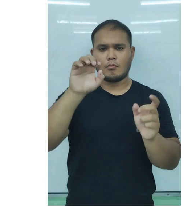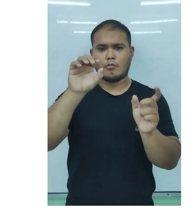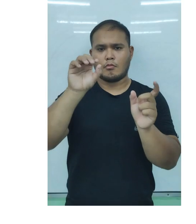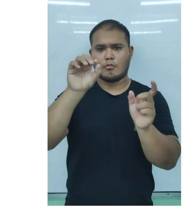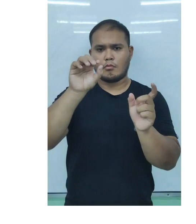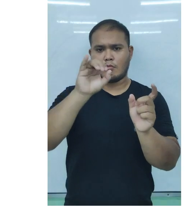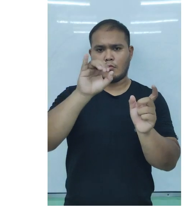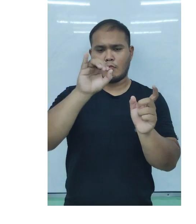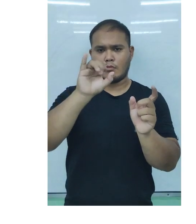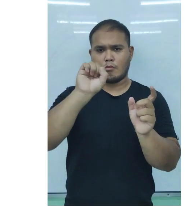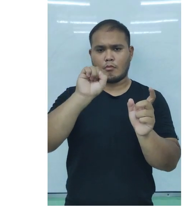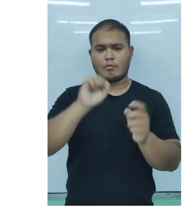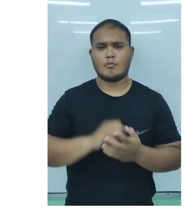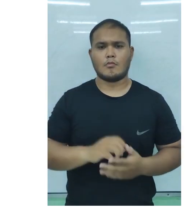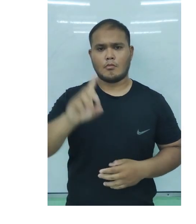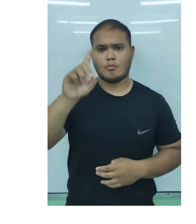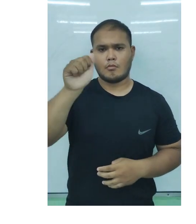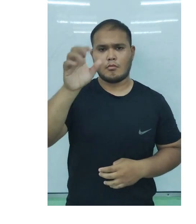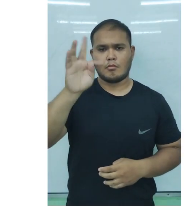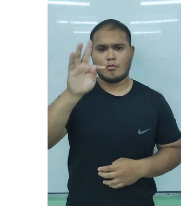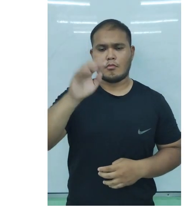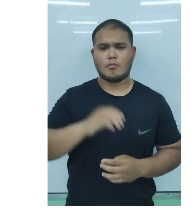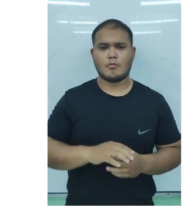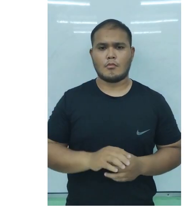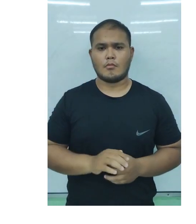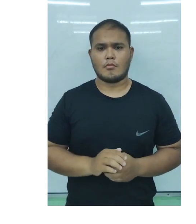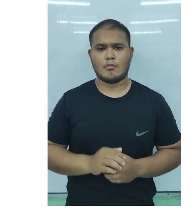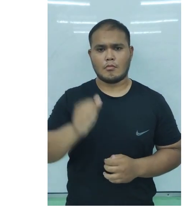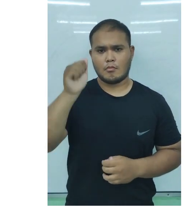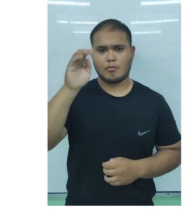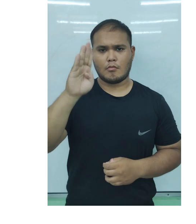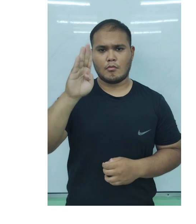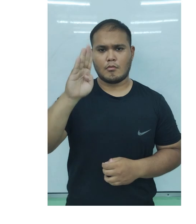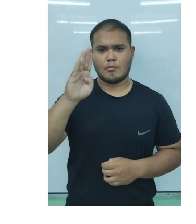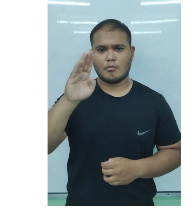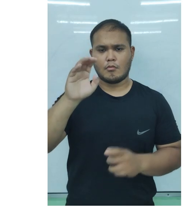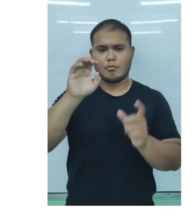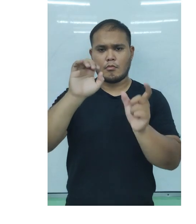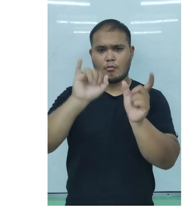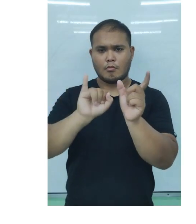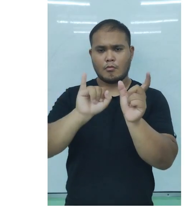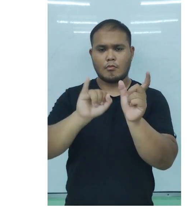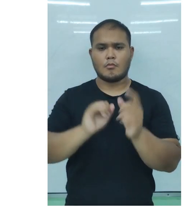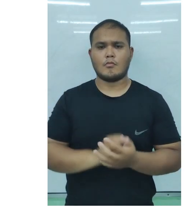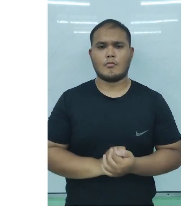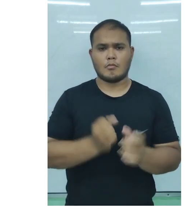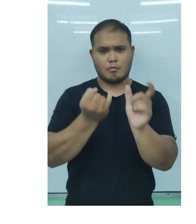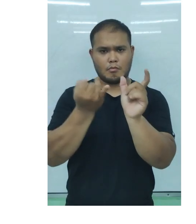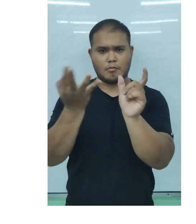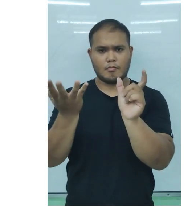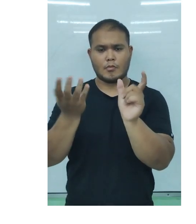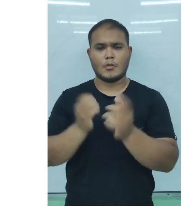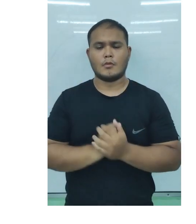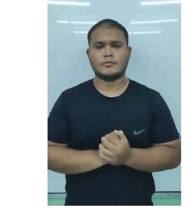maiore. No plural, nominativo, vocativo e acusativo, maiores. E